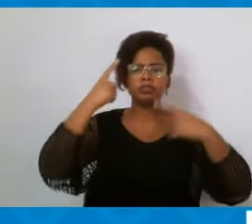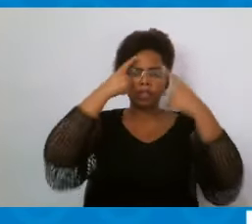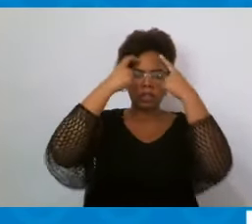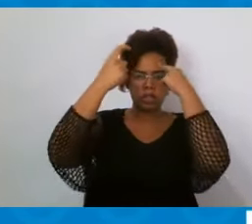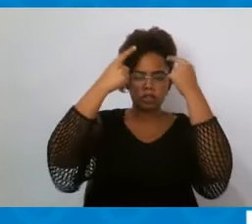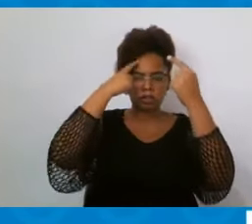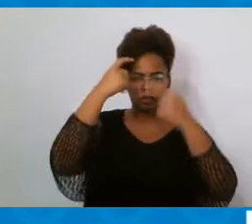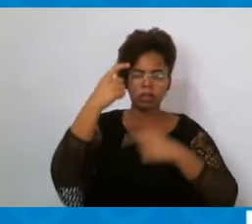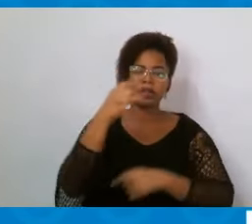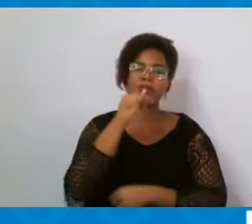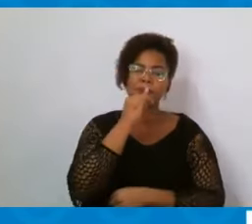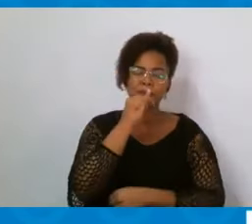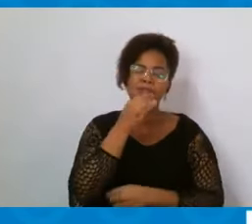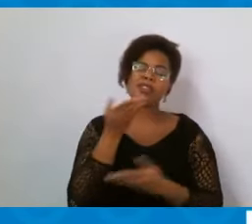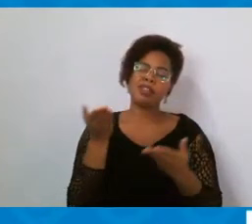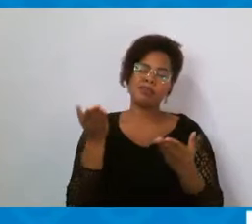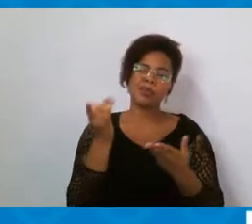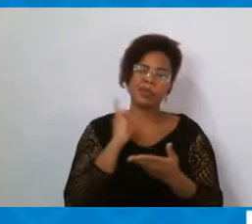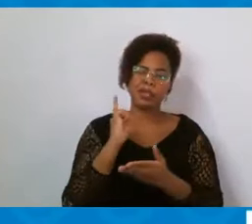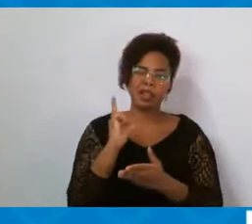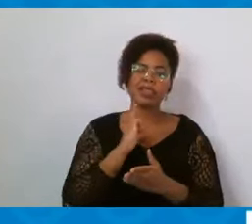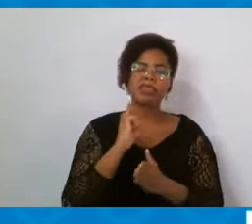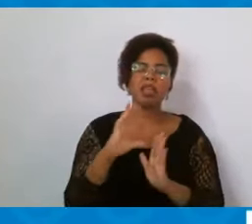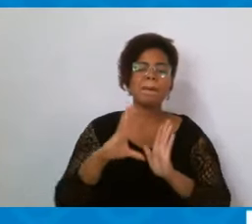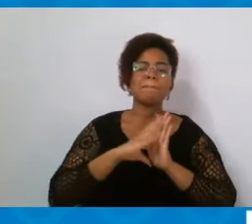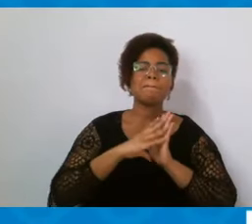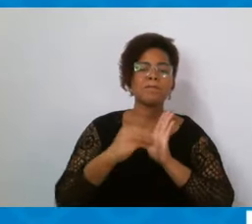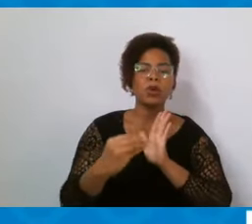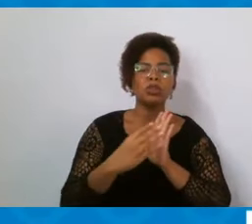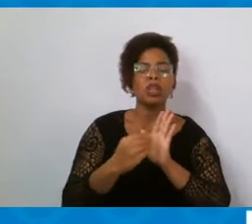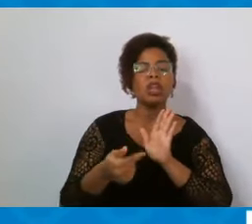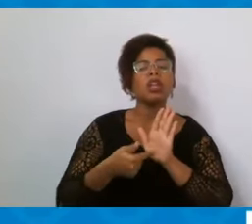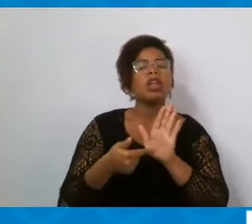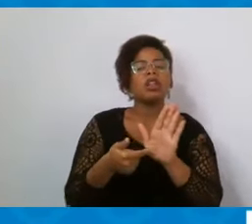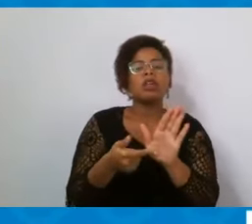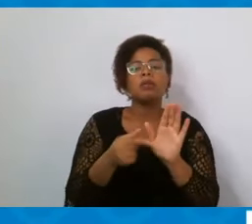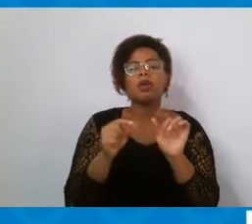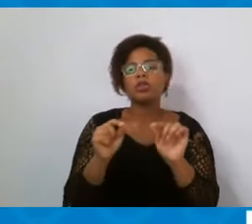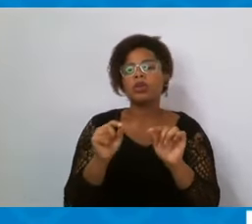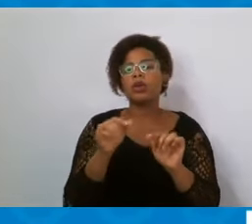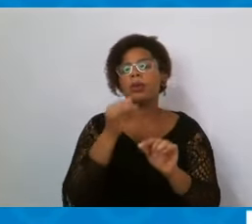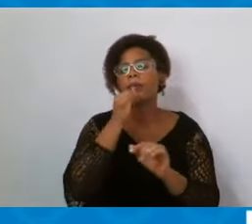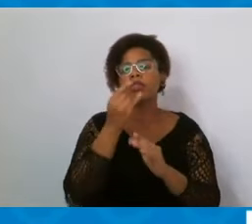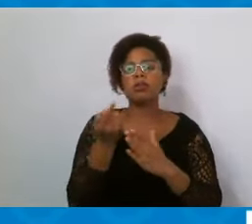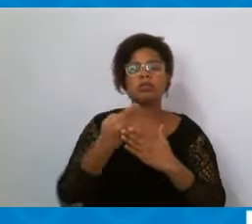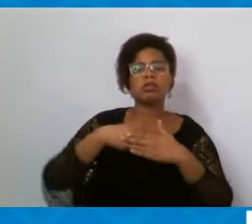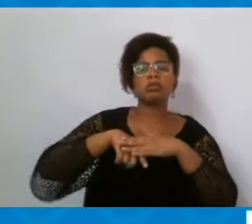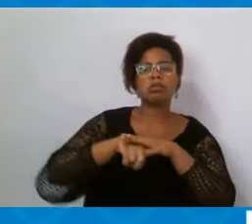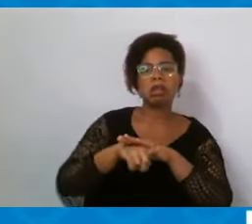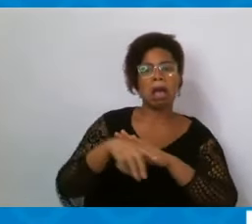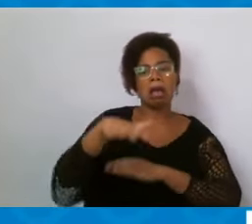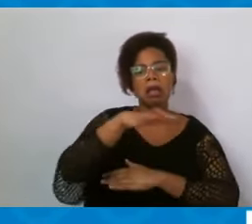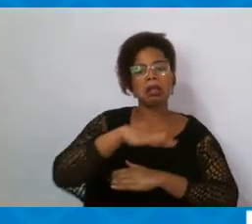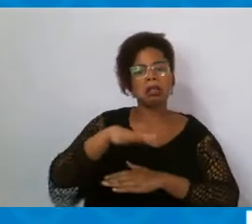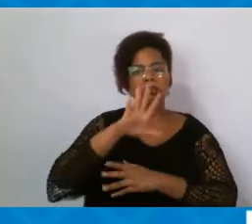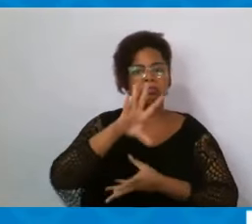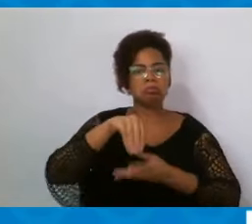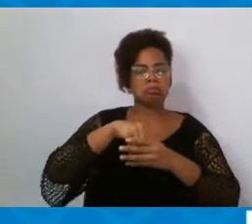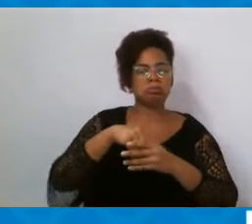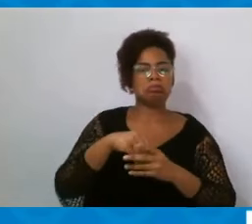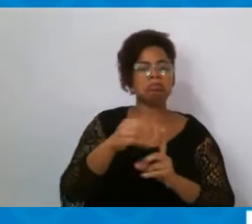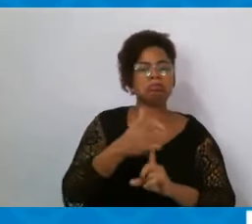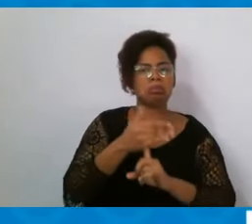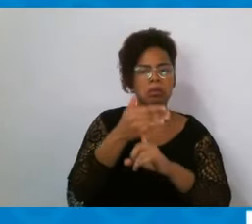modelos que a gente hoje entende, estuda como design thinking, né? Talvez essa seja uma expressão que muitos de vocês